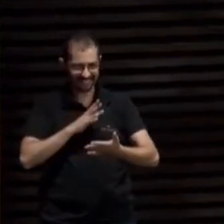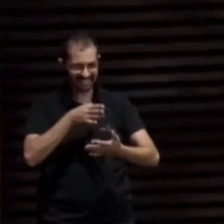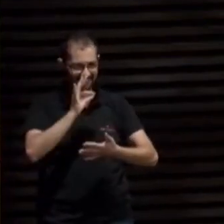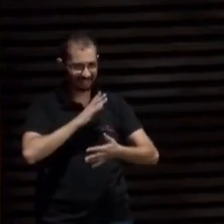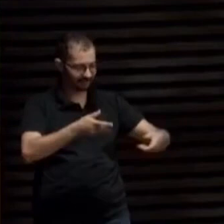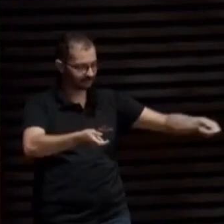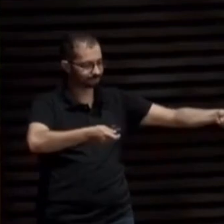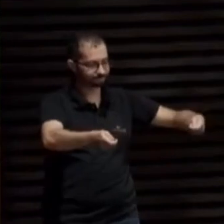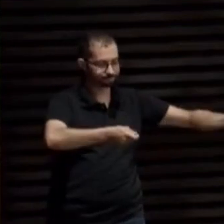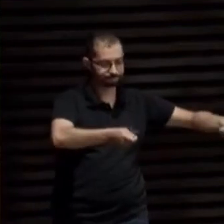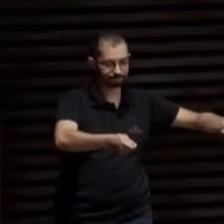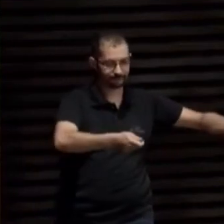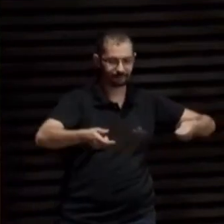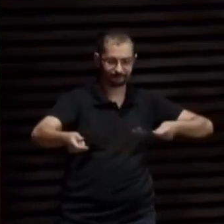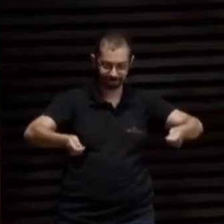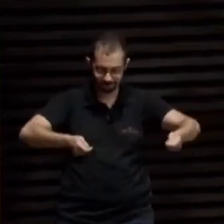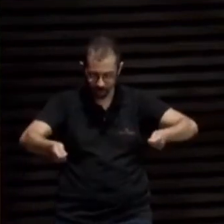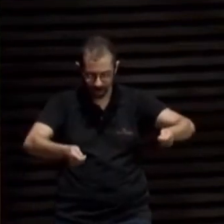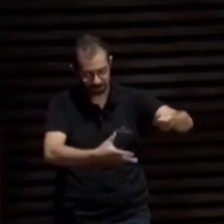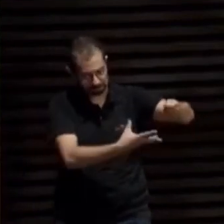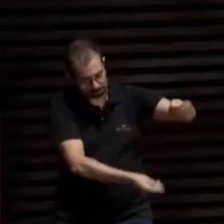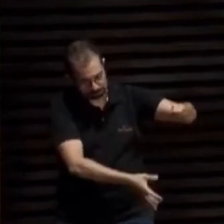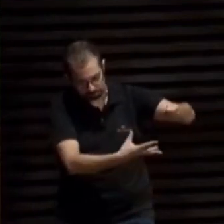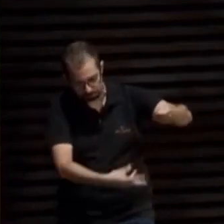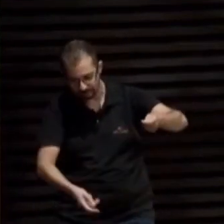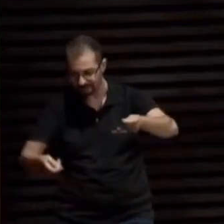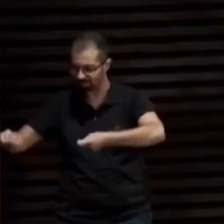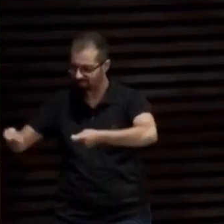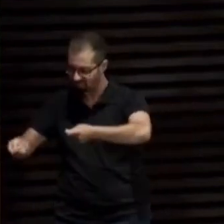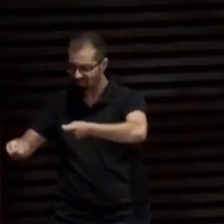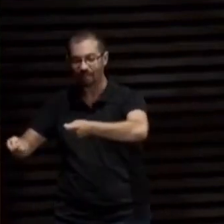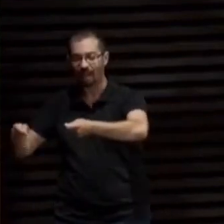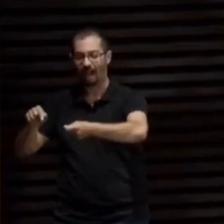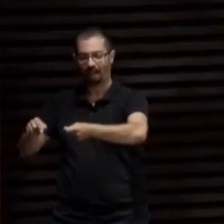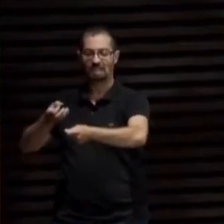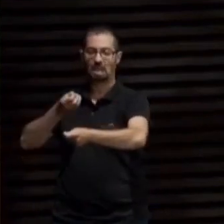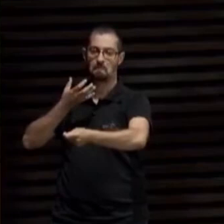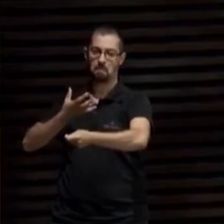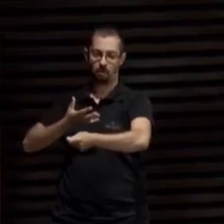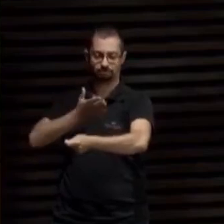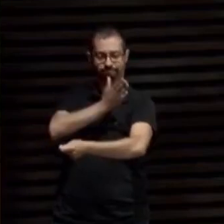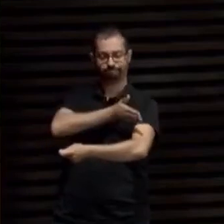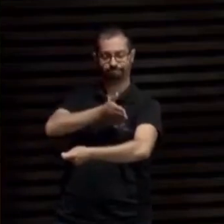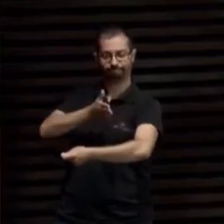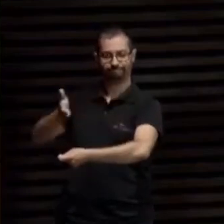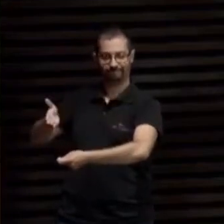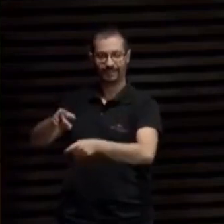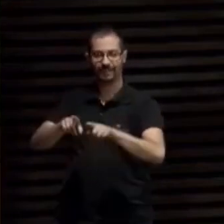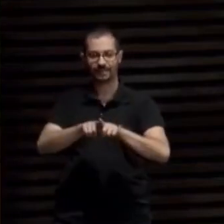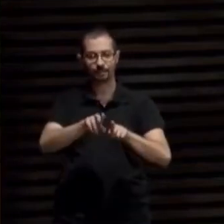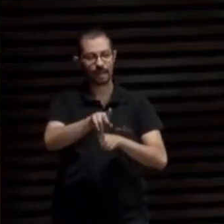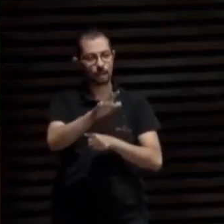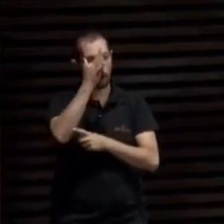É o café de exportação. Com a fé também é assim. Café é desse jeito.